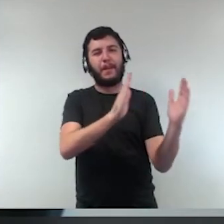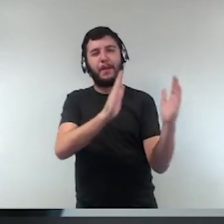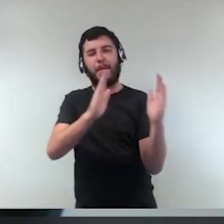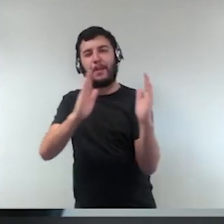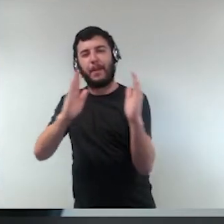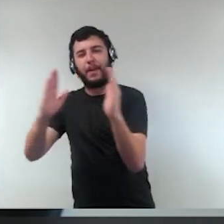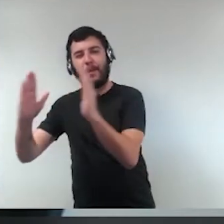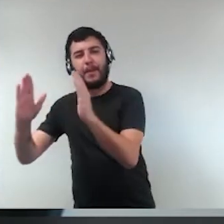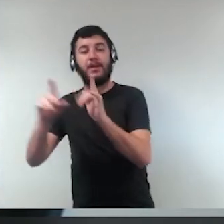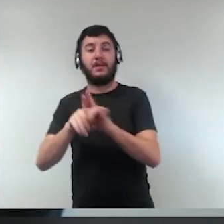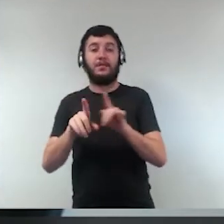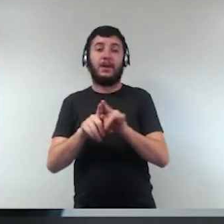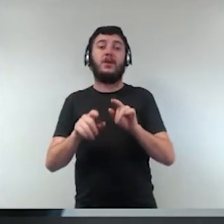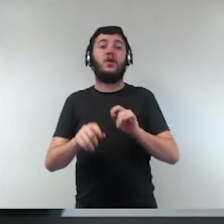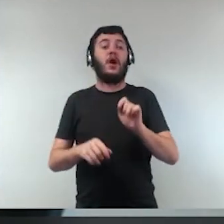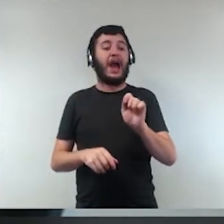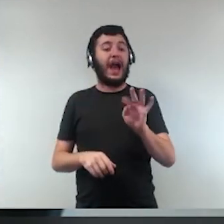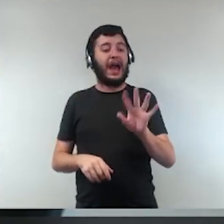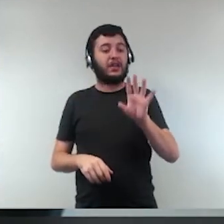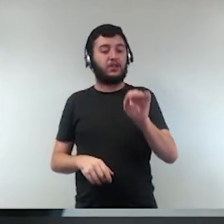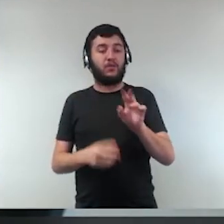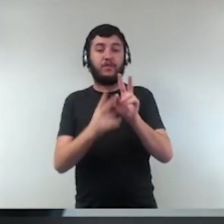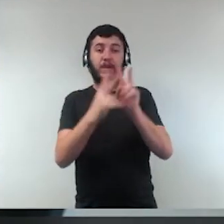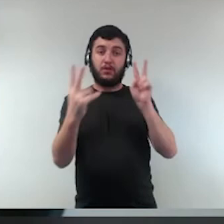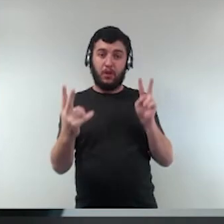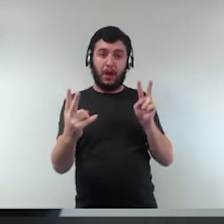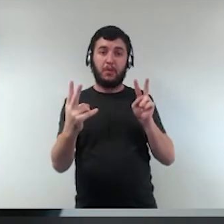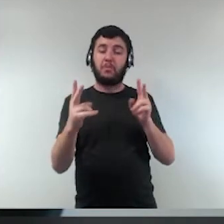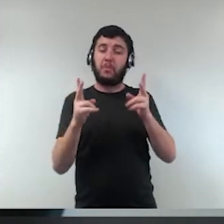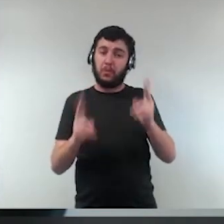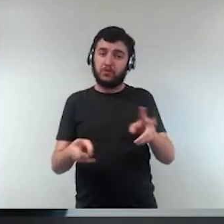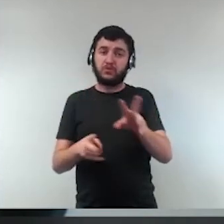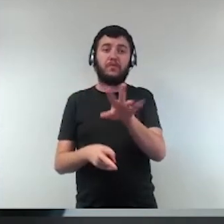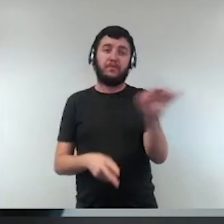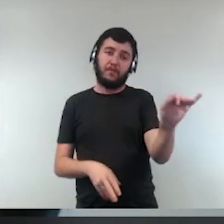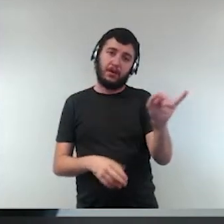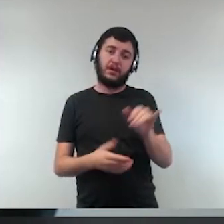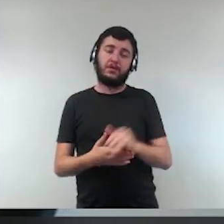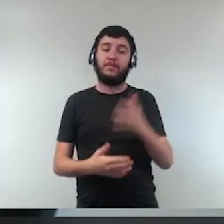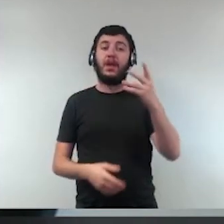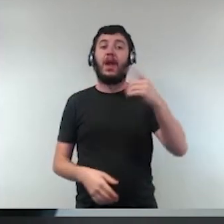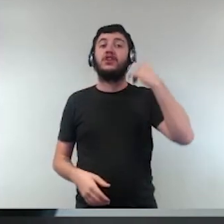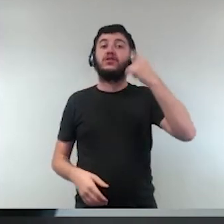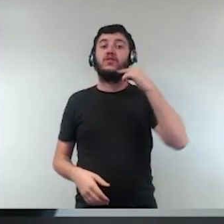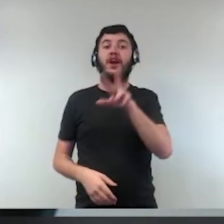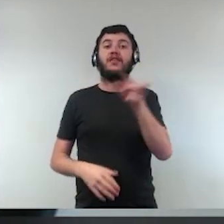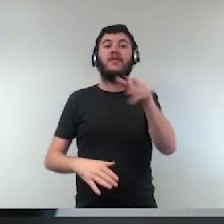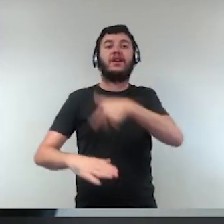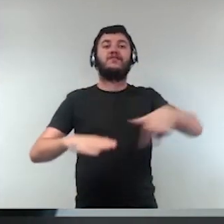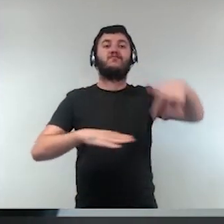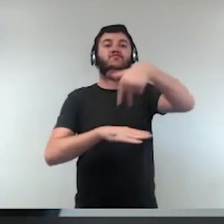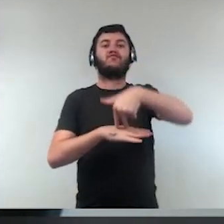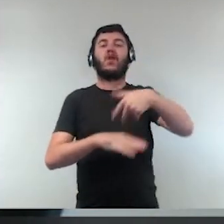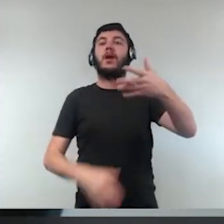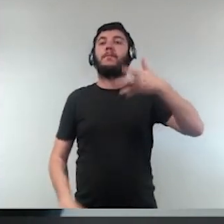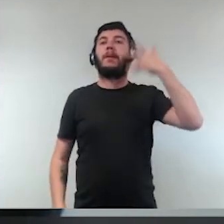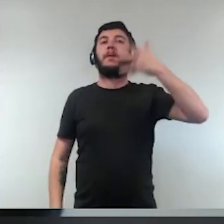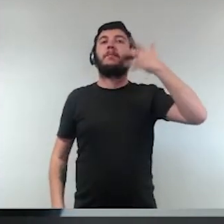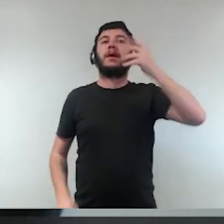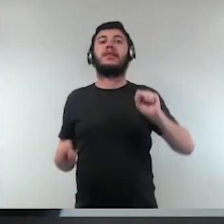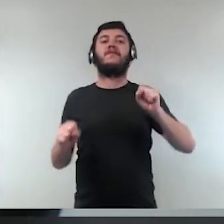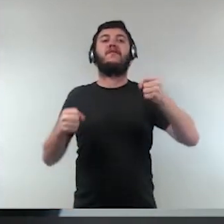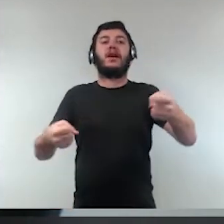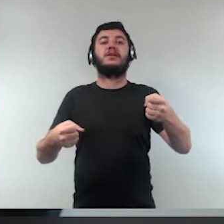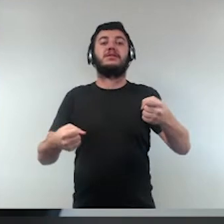virtual, assim o serão. Os advogados poderão fazer suas sustentações orais de dentro dos seus escritórios, mesmo depois